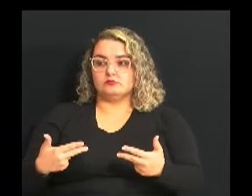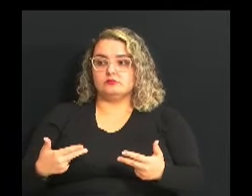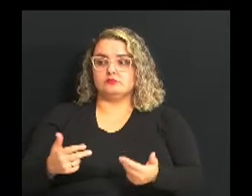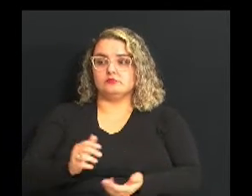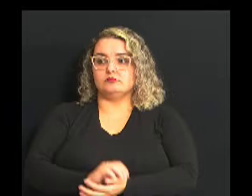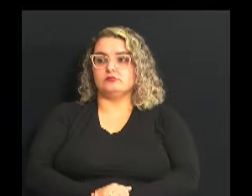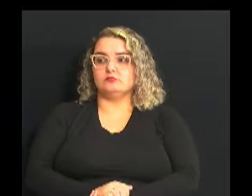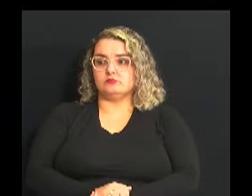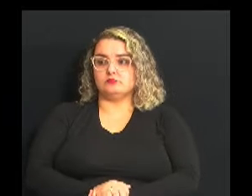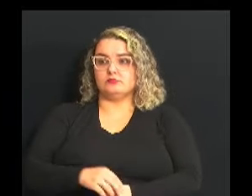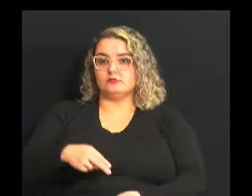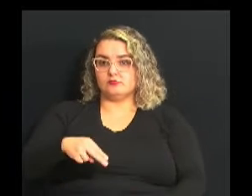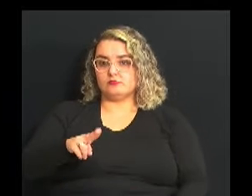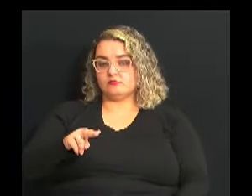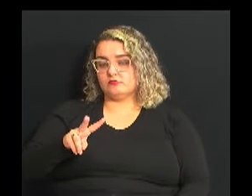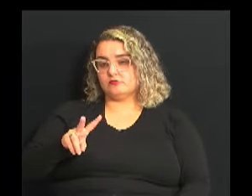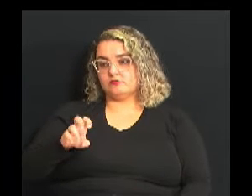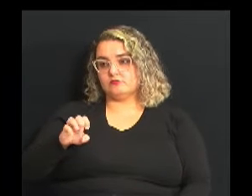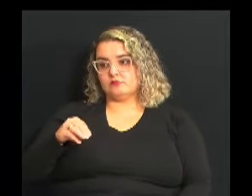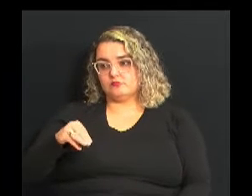nuvem mesmo, para deixar lá